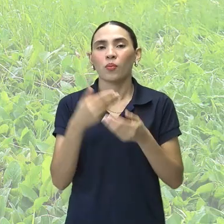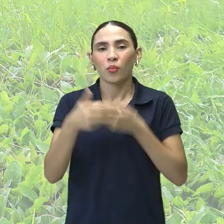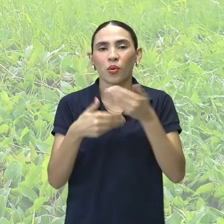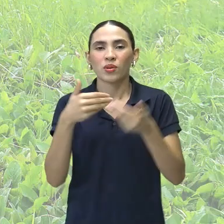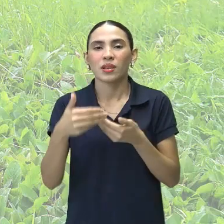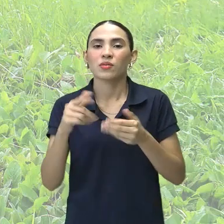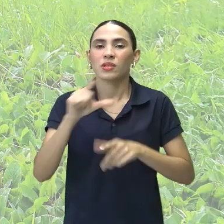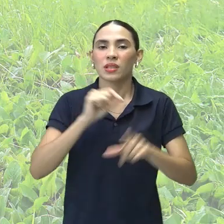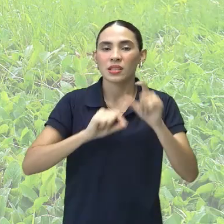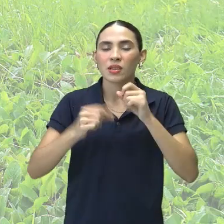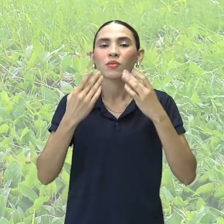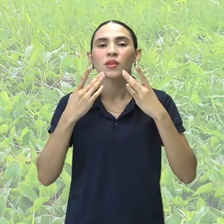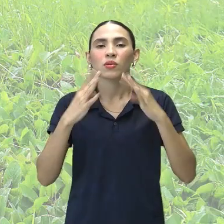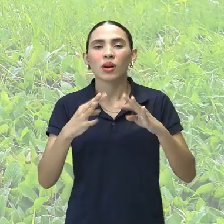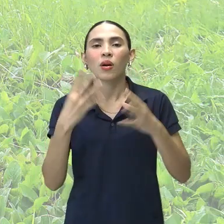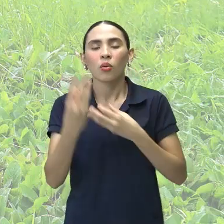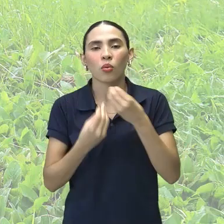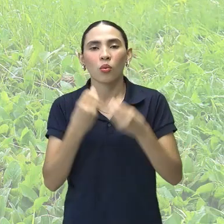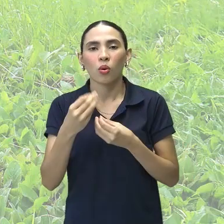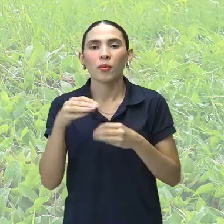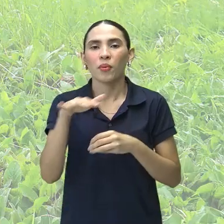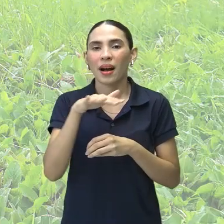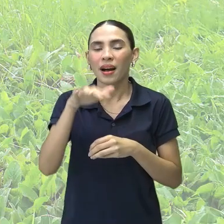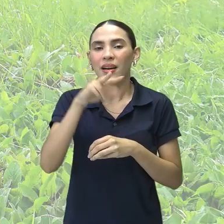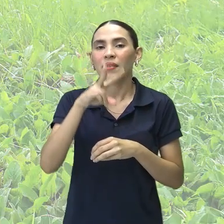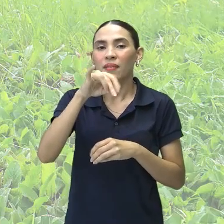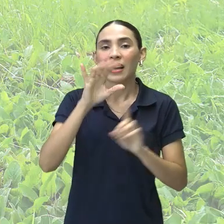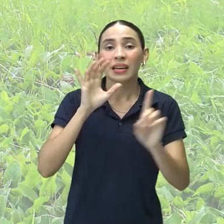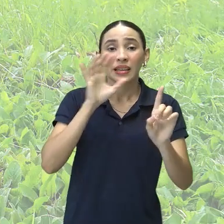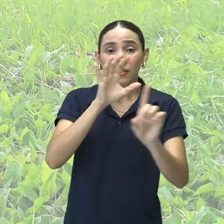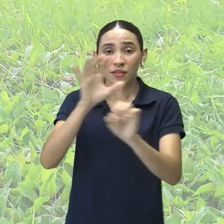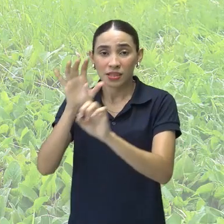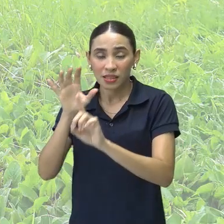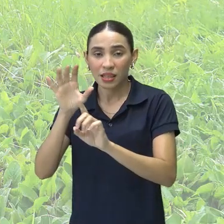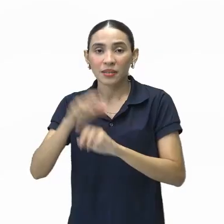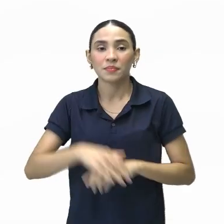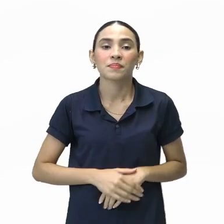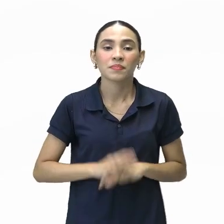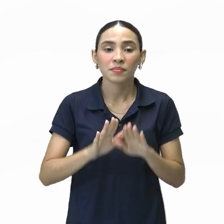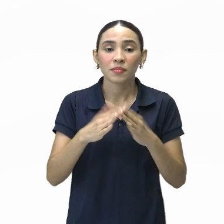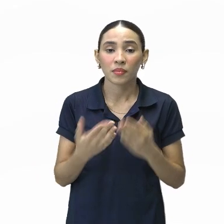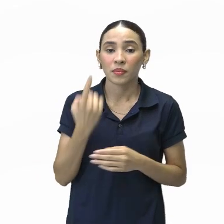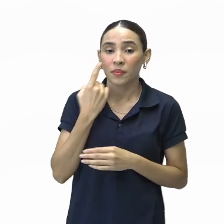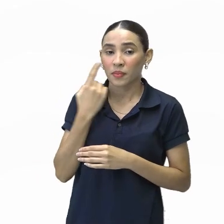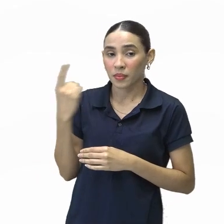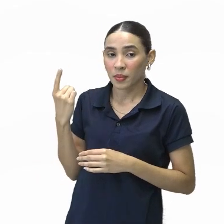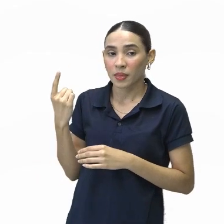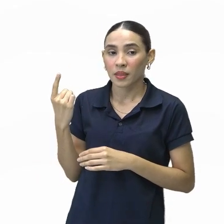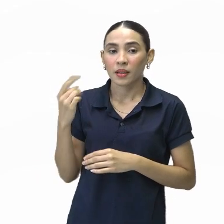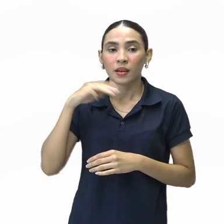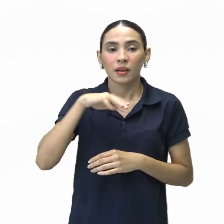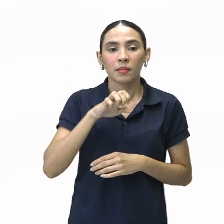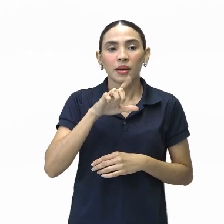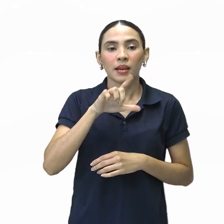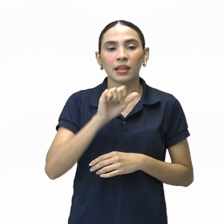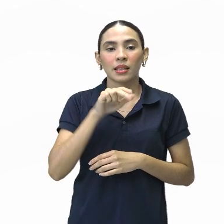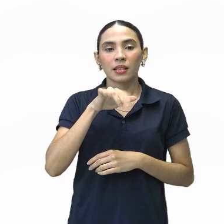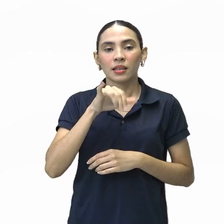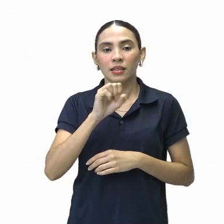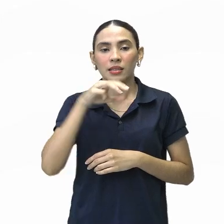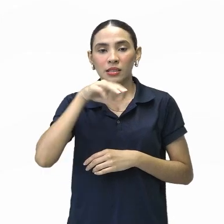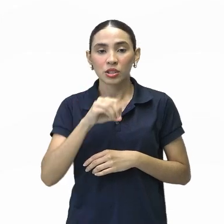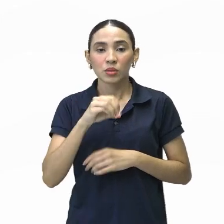seleção natural, como é que o meio vai influenciar aí nos indivíduos. Esse aí é o melanismo industrial